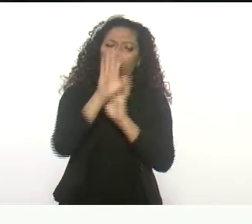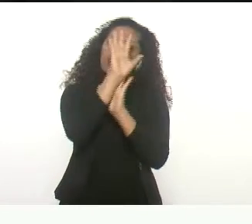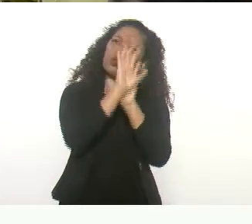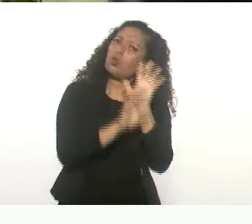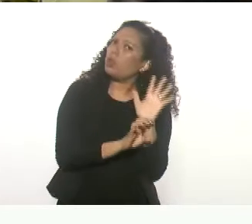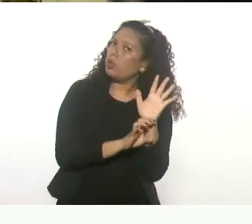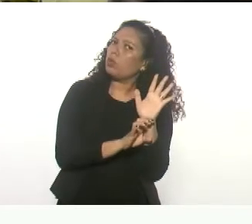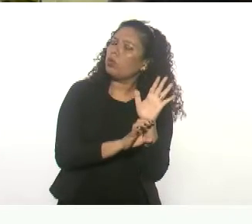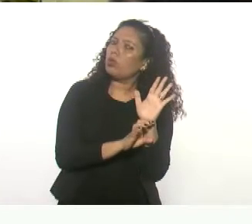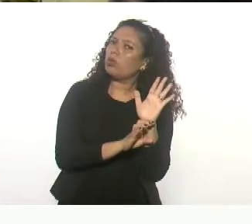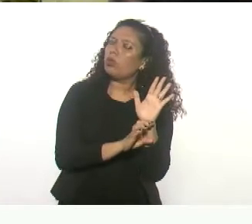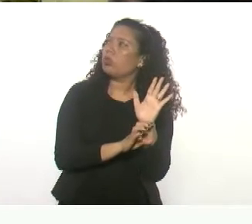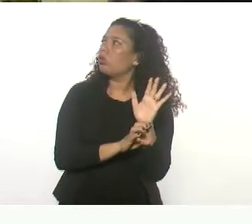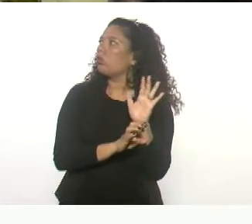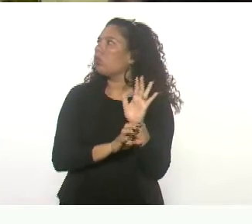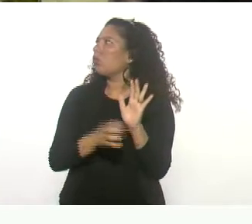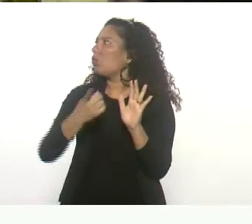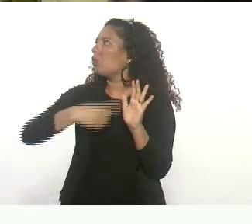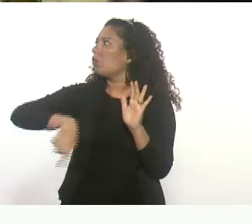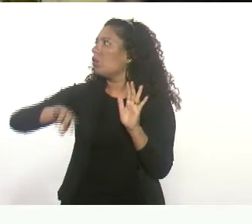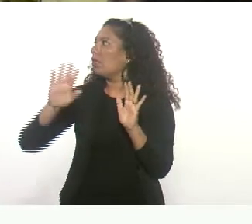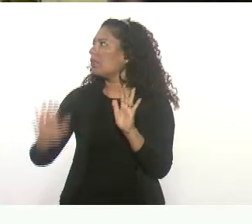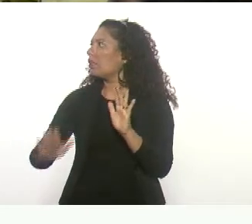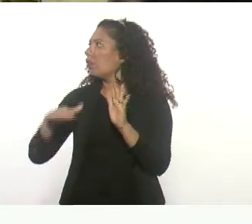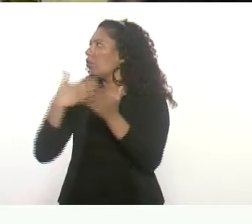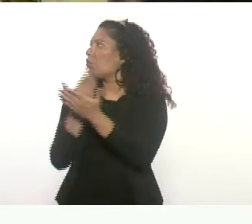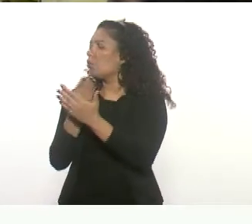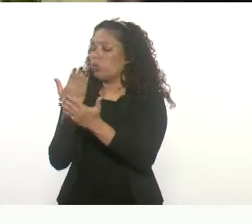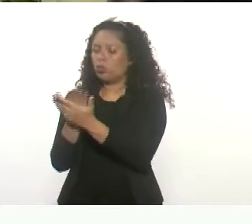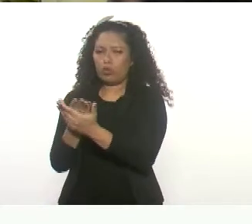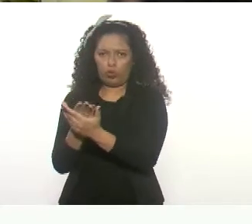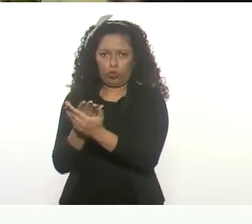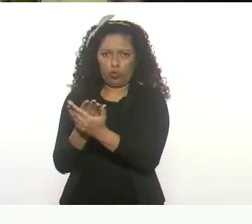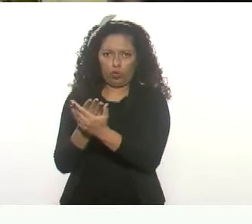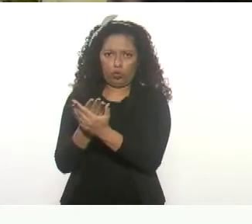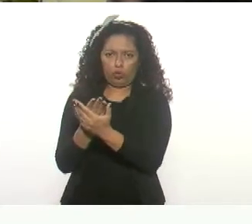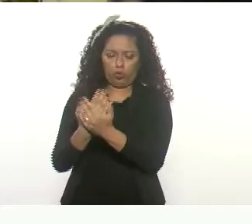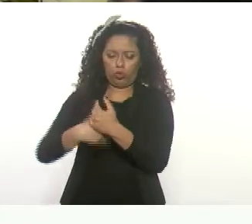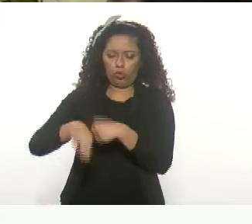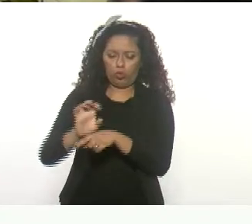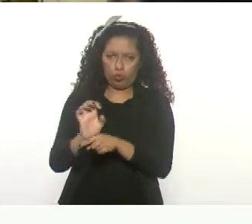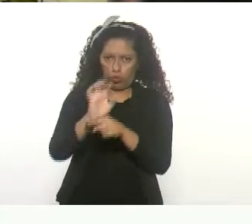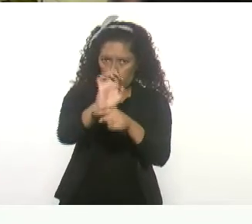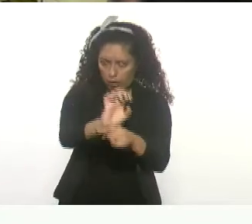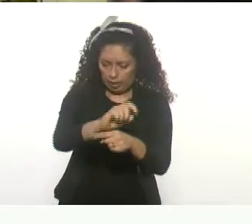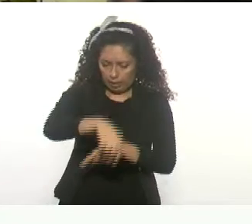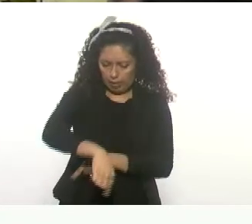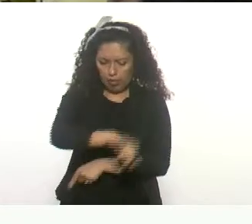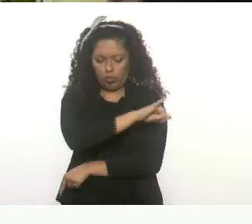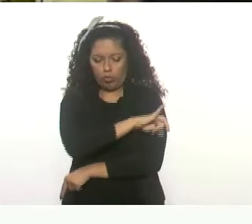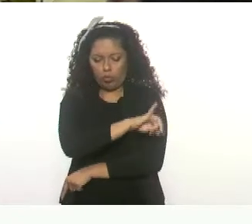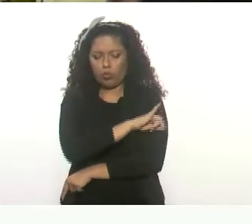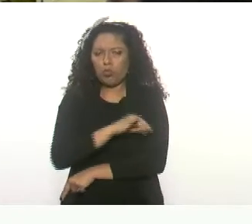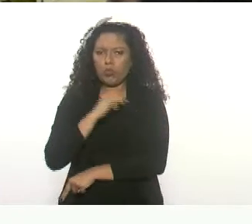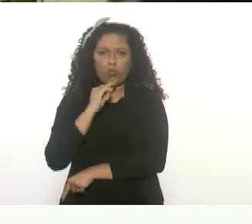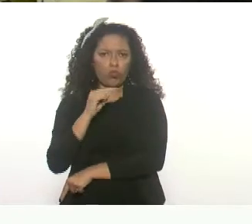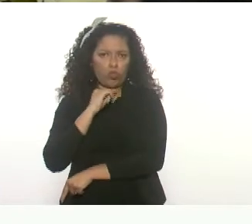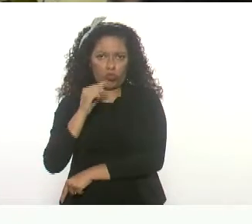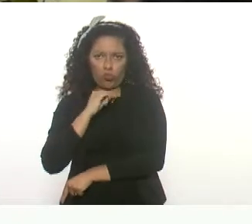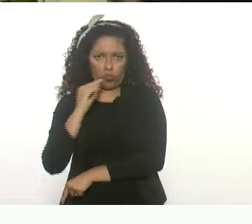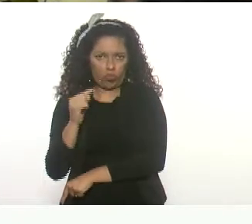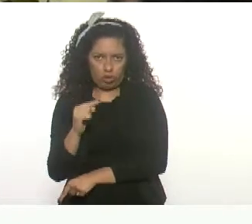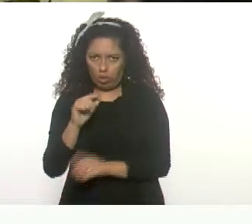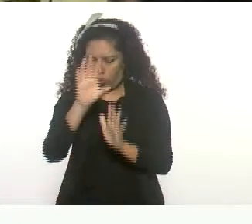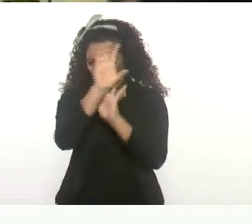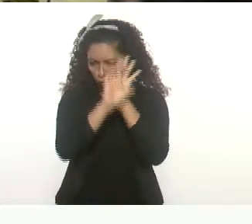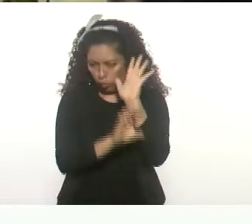em especial. A gente está num estado que é um dos 2 estados que não fechou ainda sua proposta